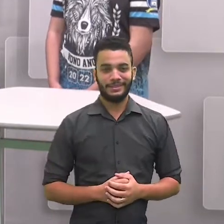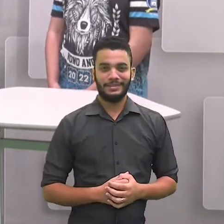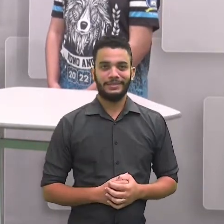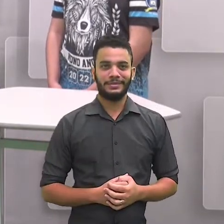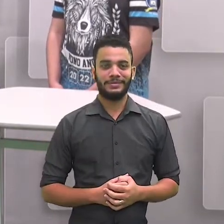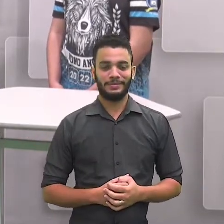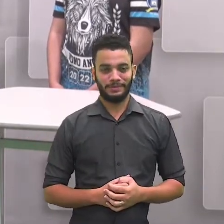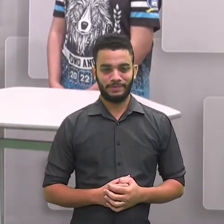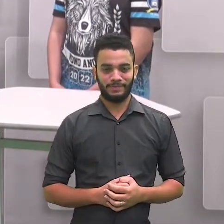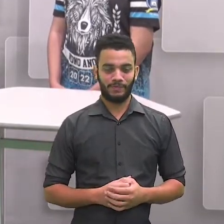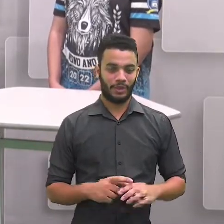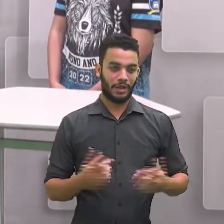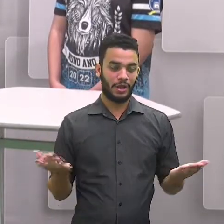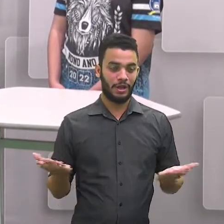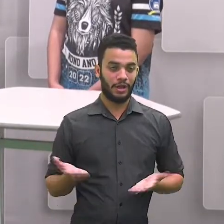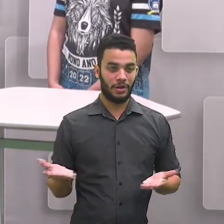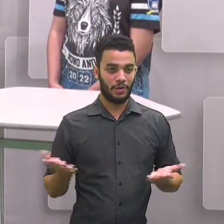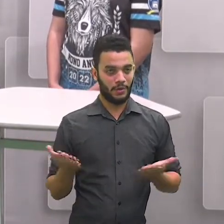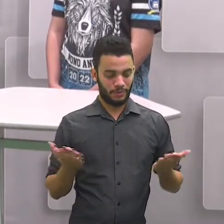Agora, continuando.